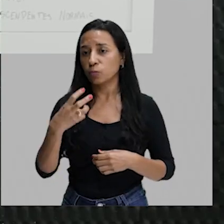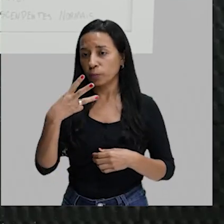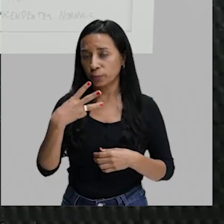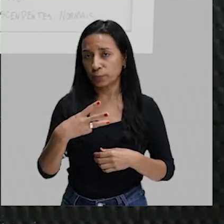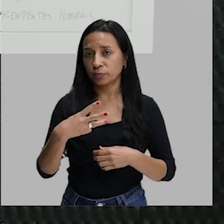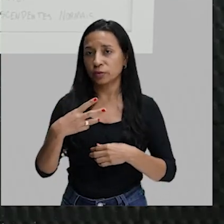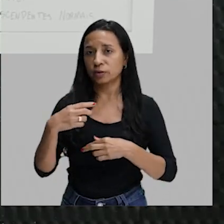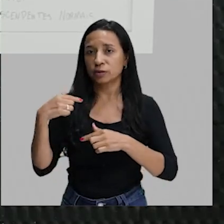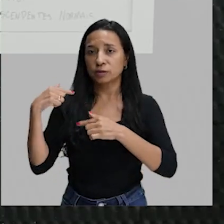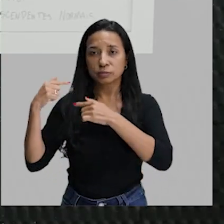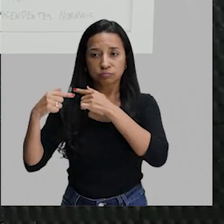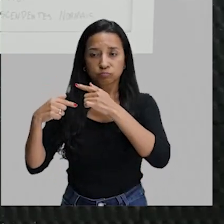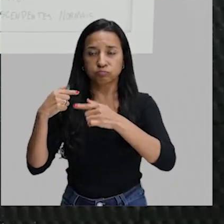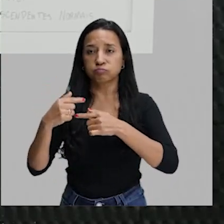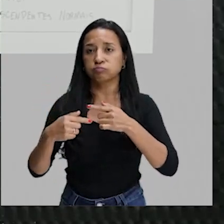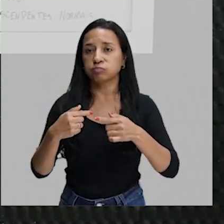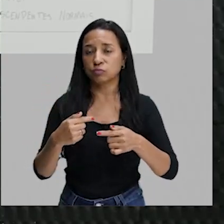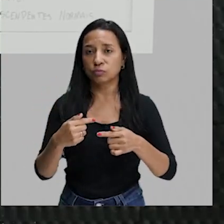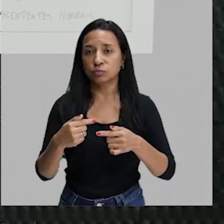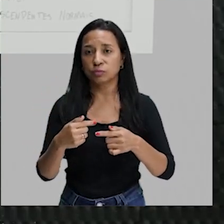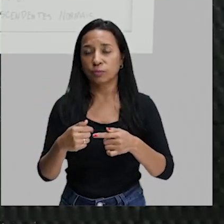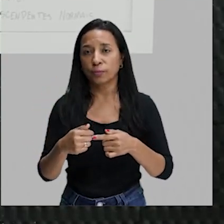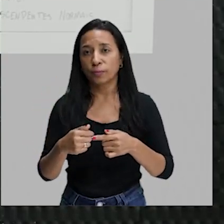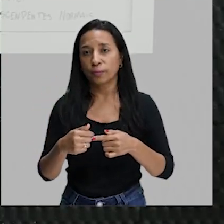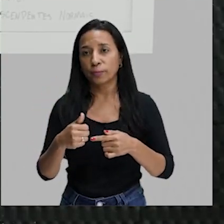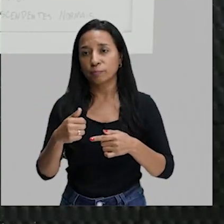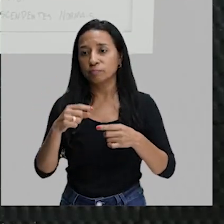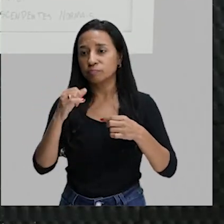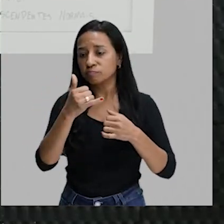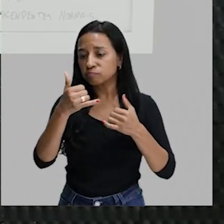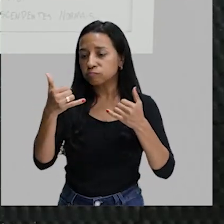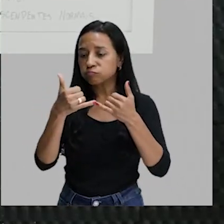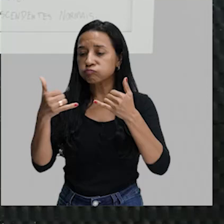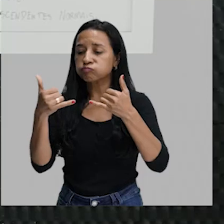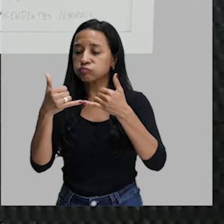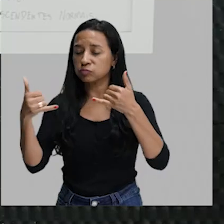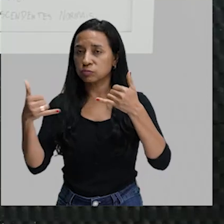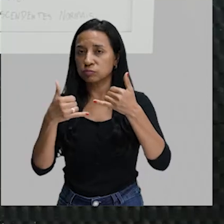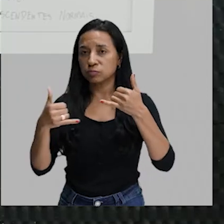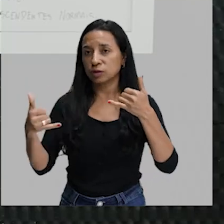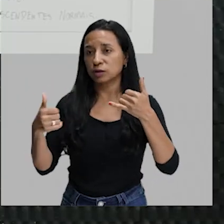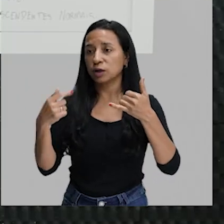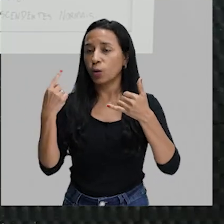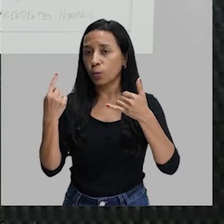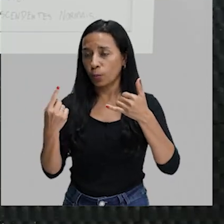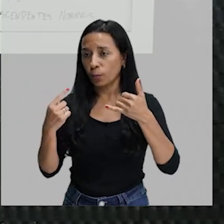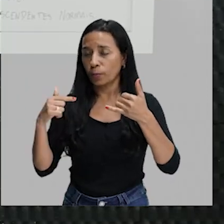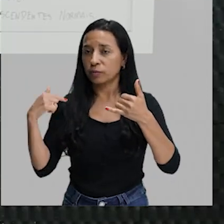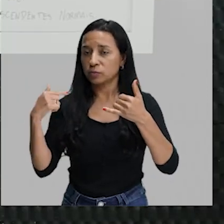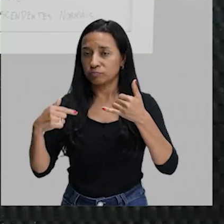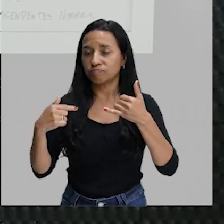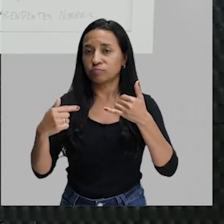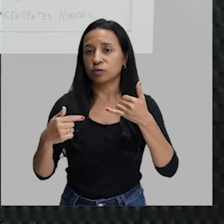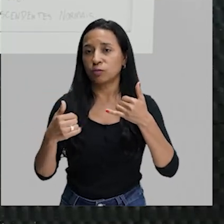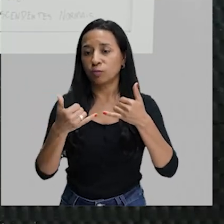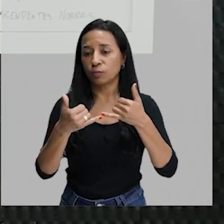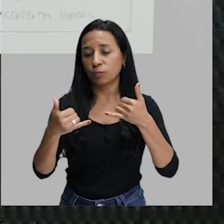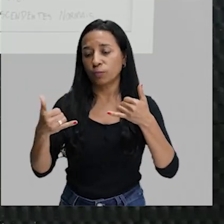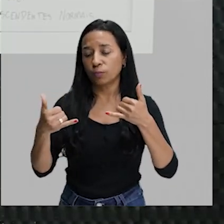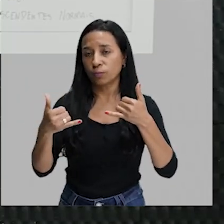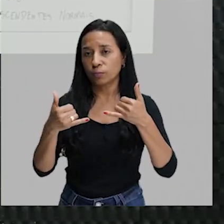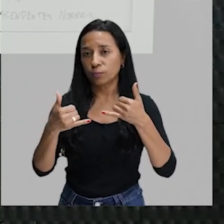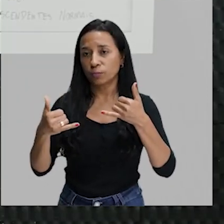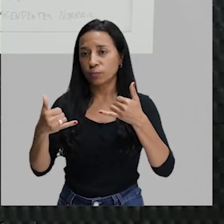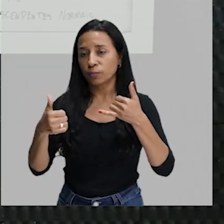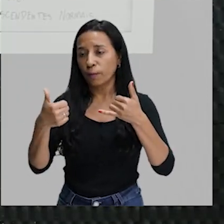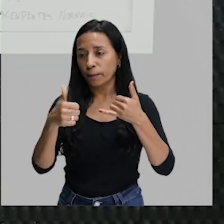pessoal? Nós temos aqui, ó, cada linha do heredograma é uma geração. Aqui é a primeira geração, tá? Essa aqui é a